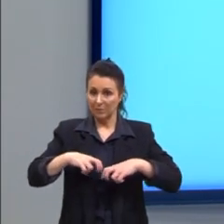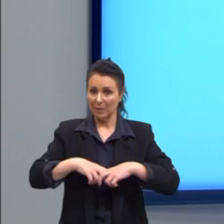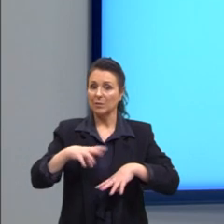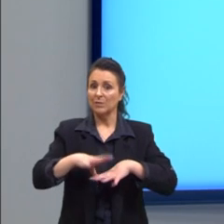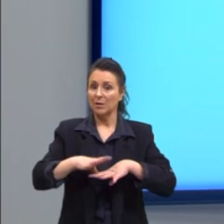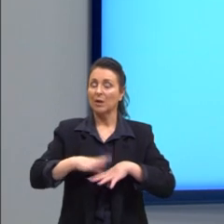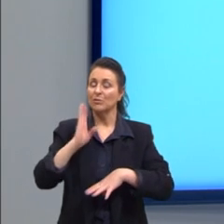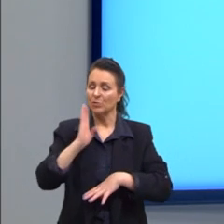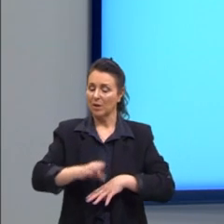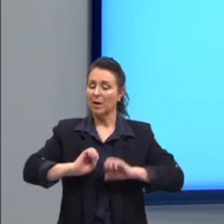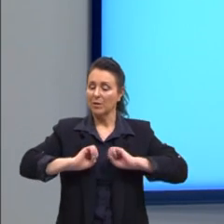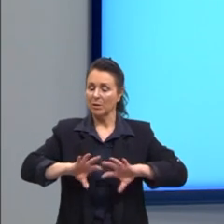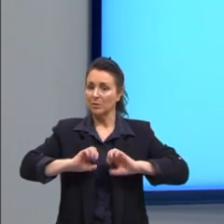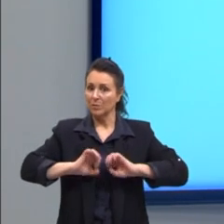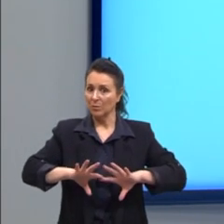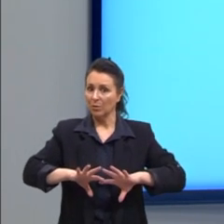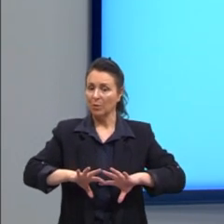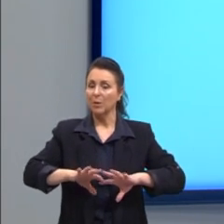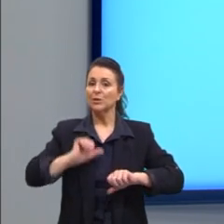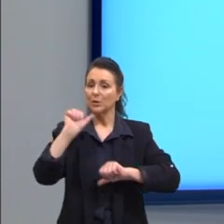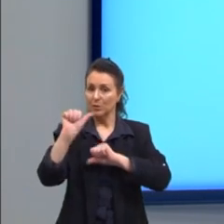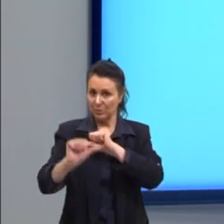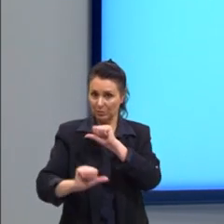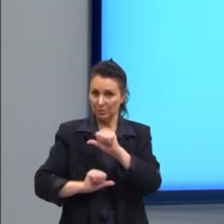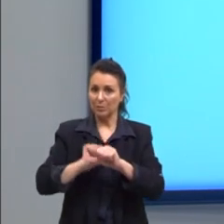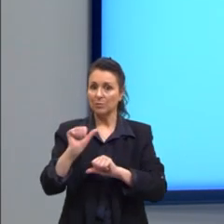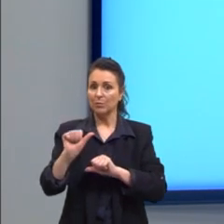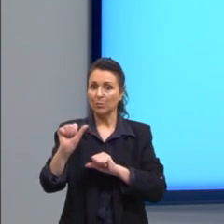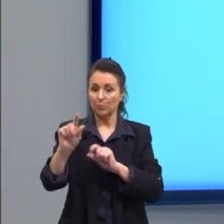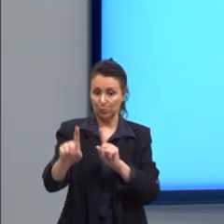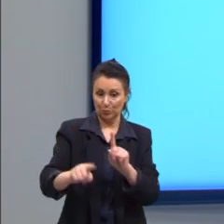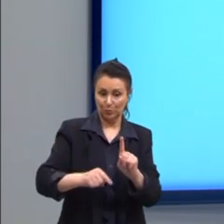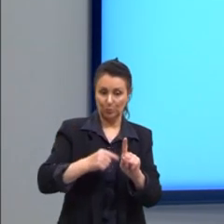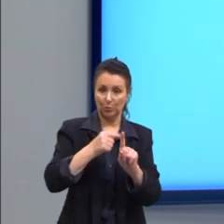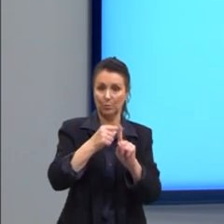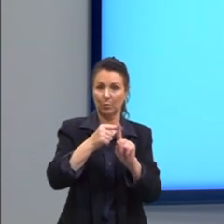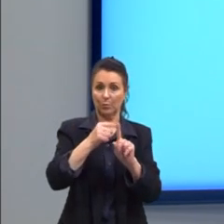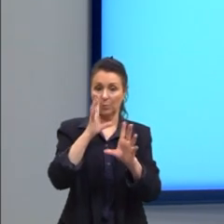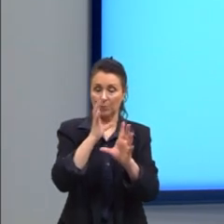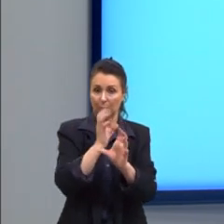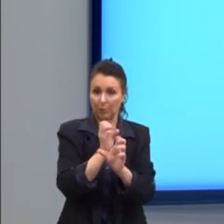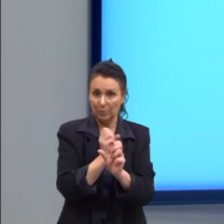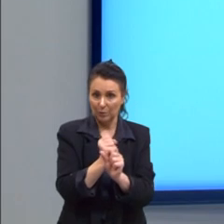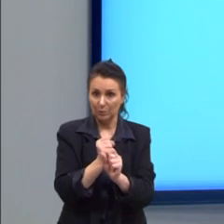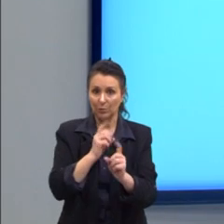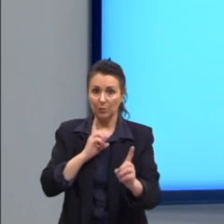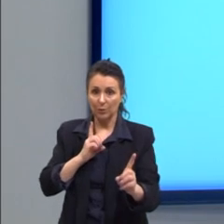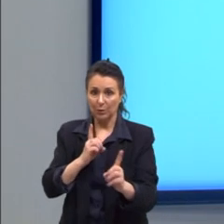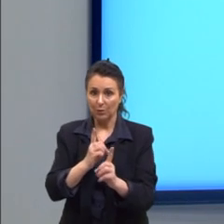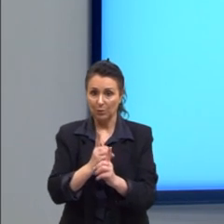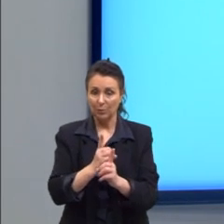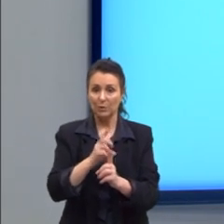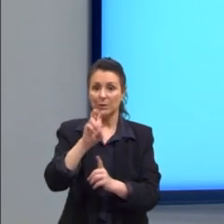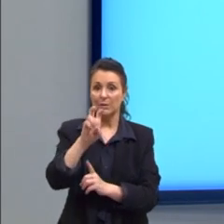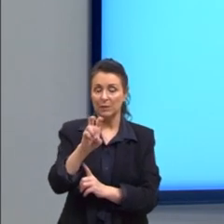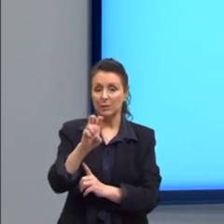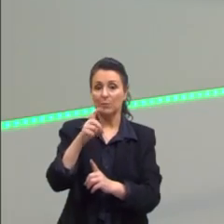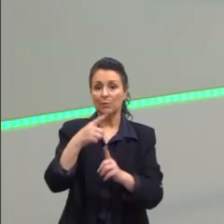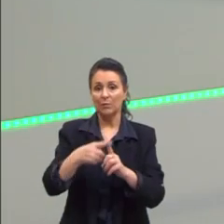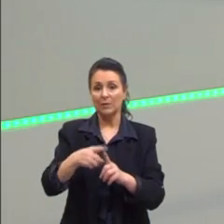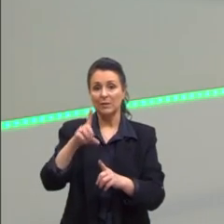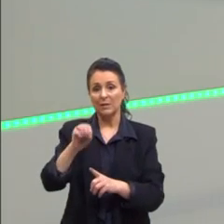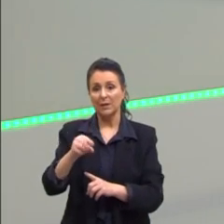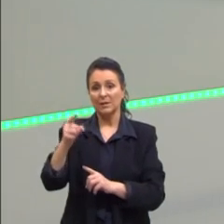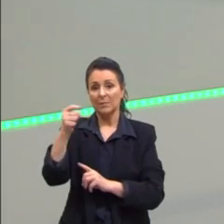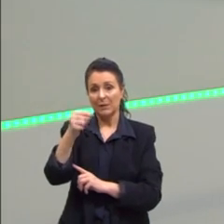visão de matemática já trabalhou com vocês isso a gente passa para cima somando tá E aí sim eu chego no valor de cinco vezes 10 a menos